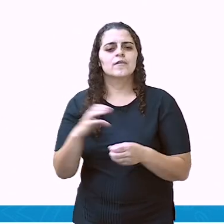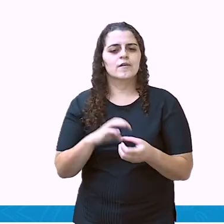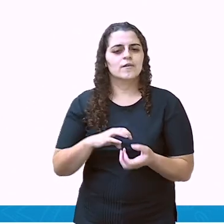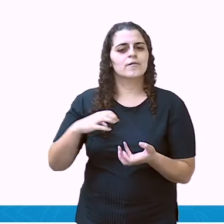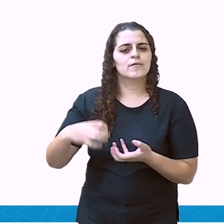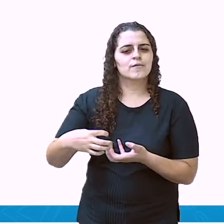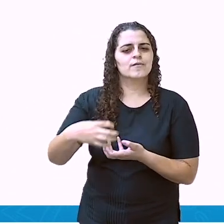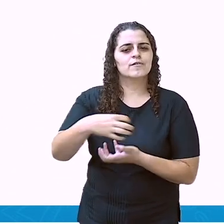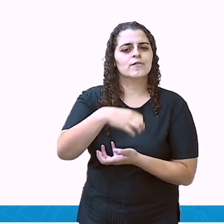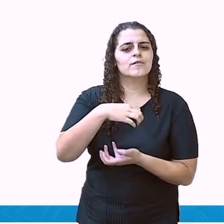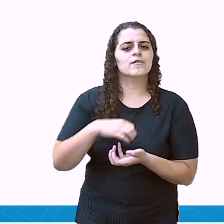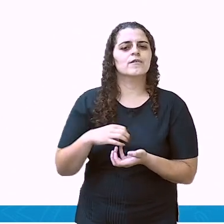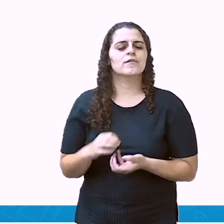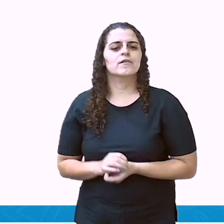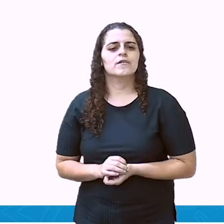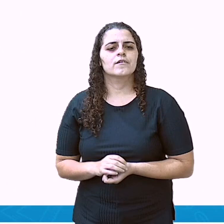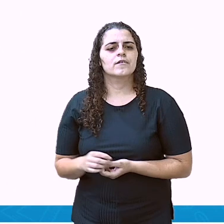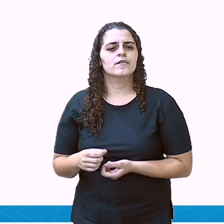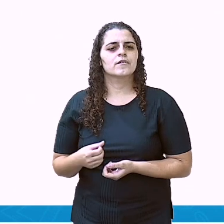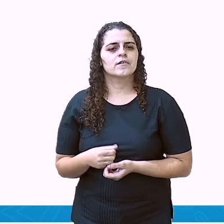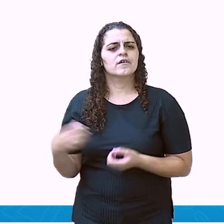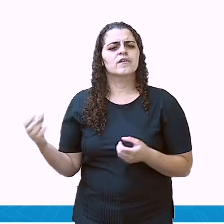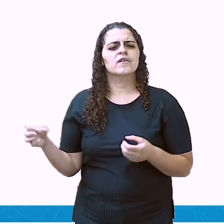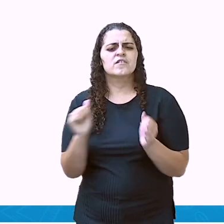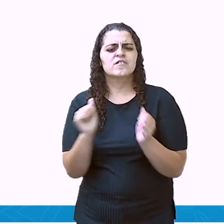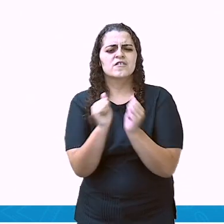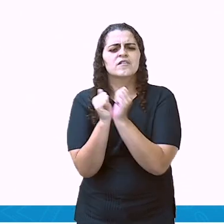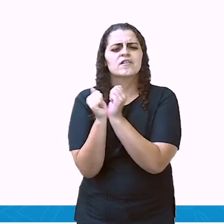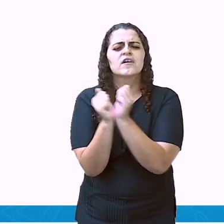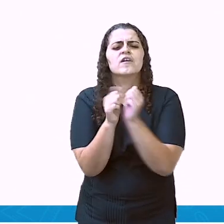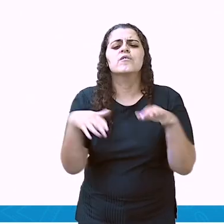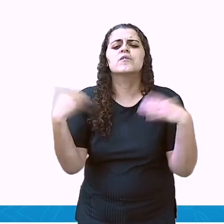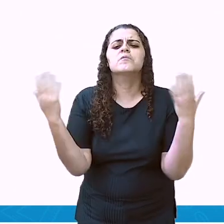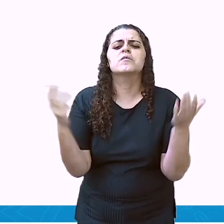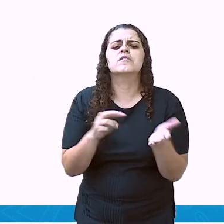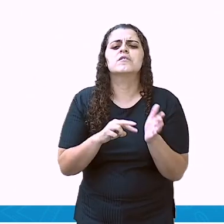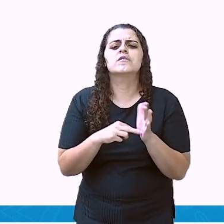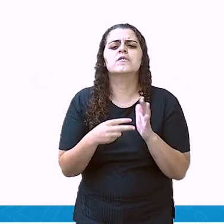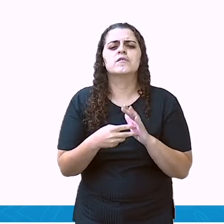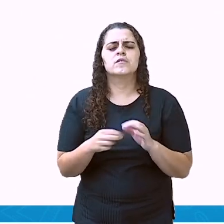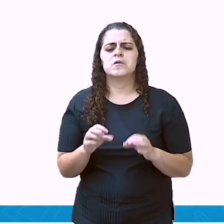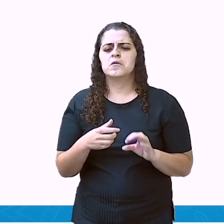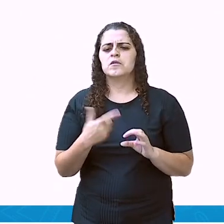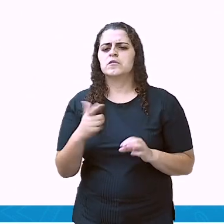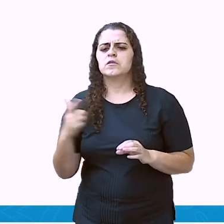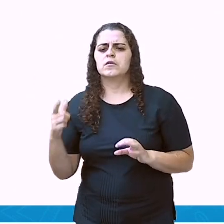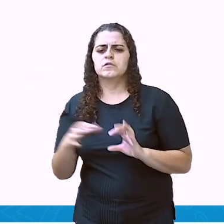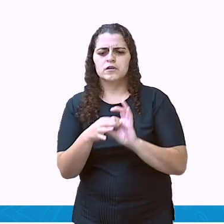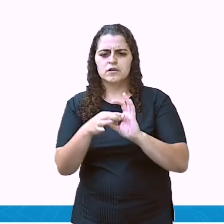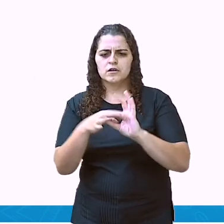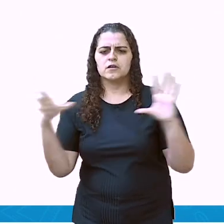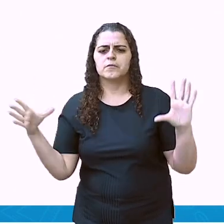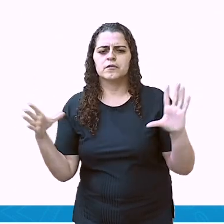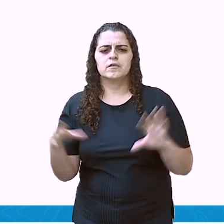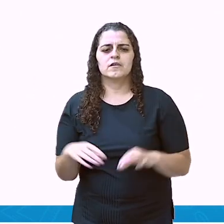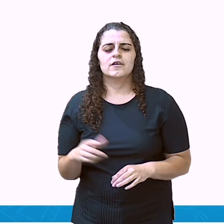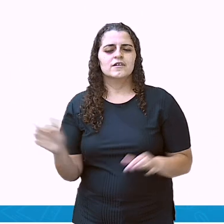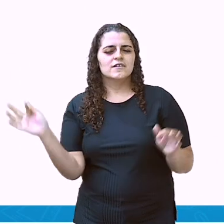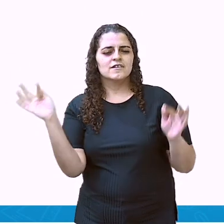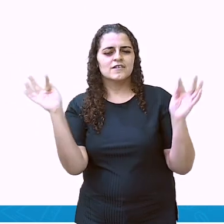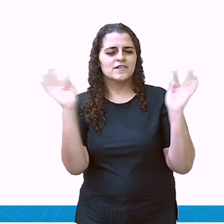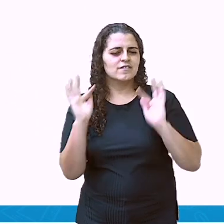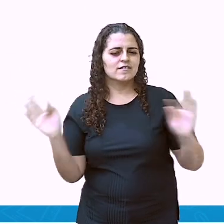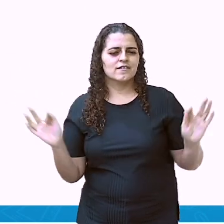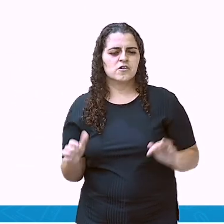continente, né, gente? Ser escravo é não ter liberdade, ser